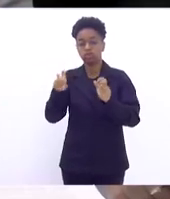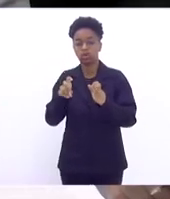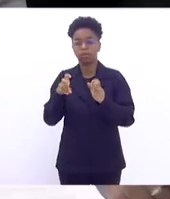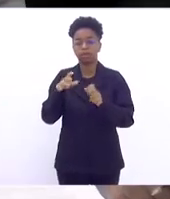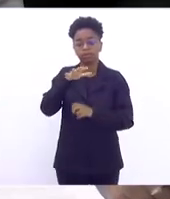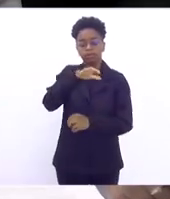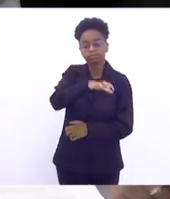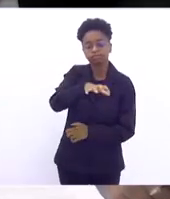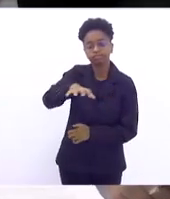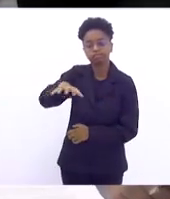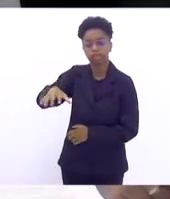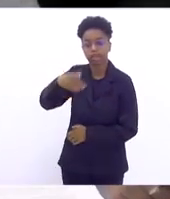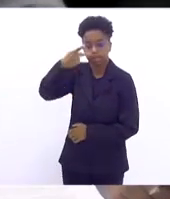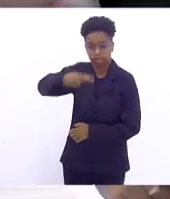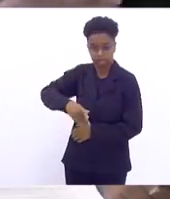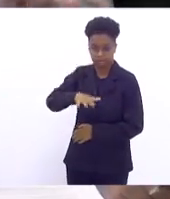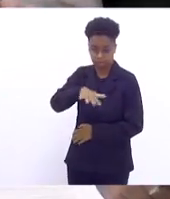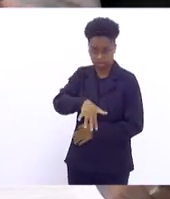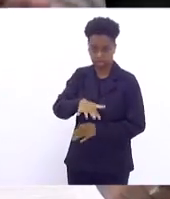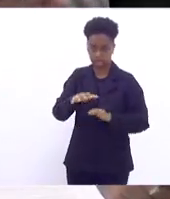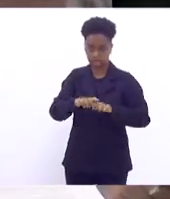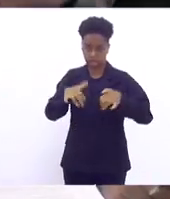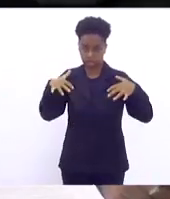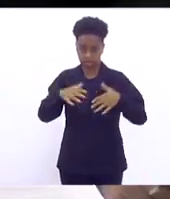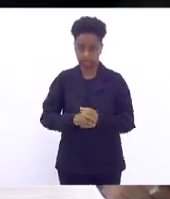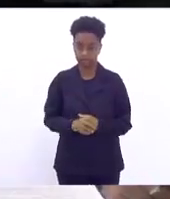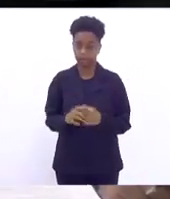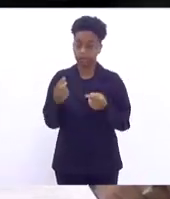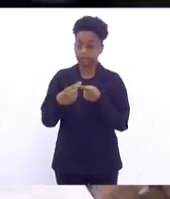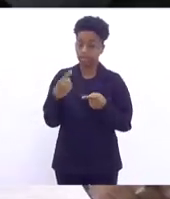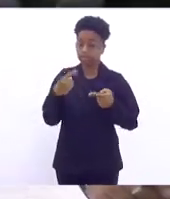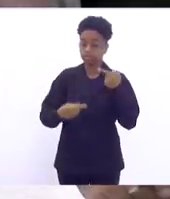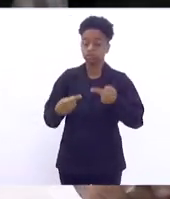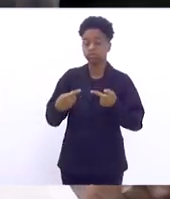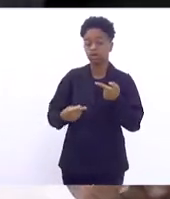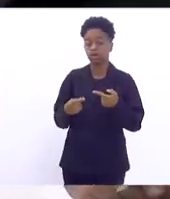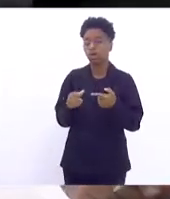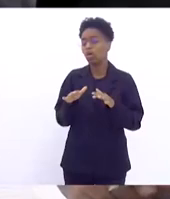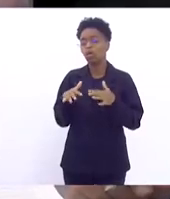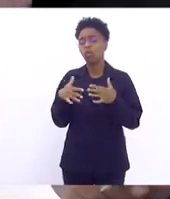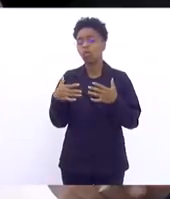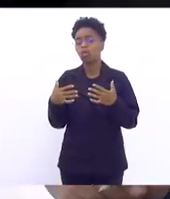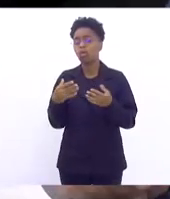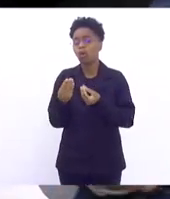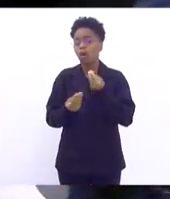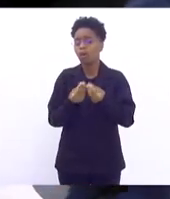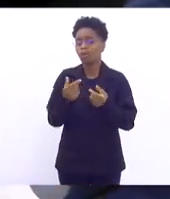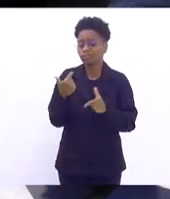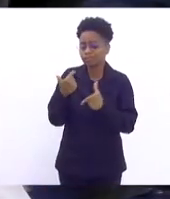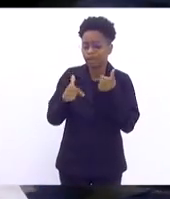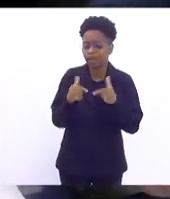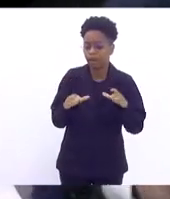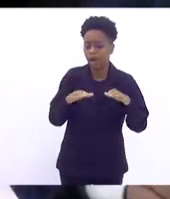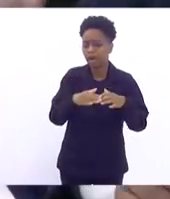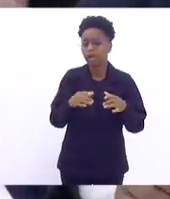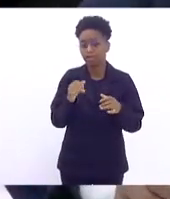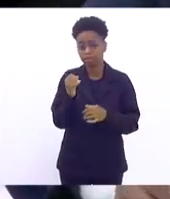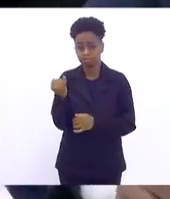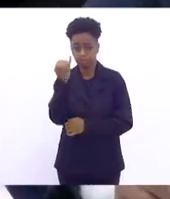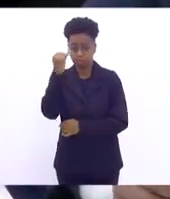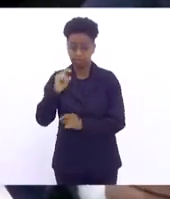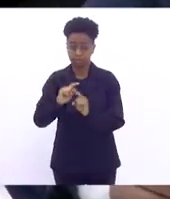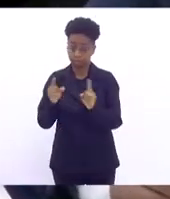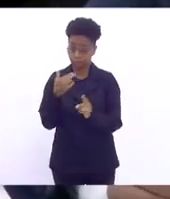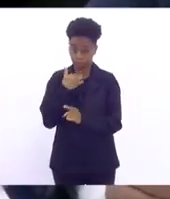do Parlamento essa discussão sobre qual é a natureza da frente ela é pertinente mas eu acho que a gente não pode deixar